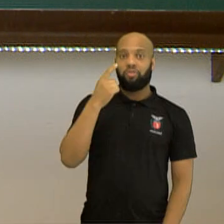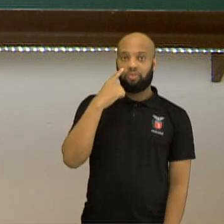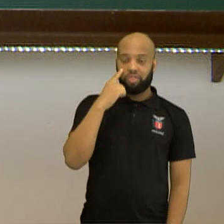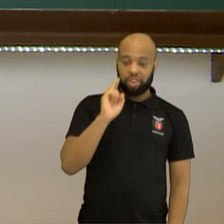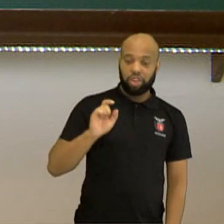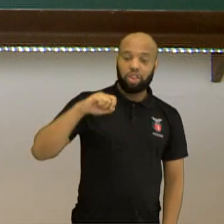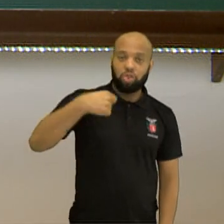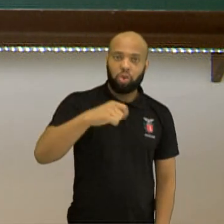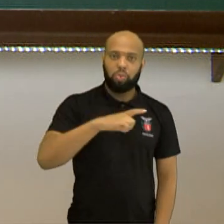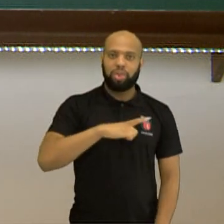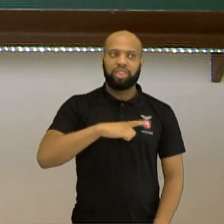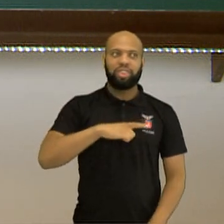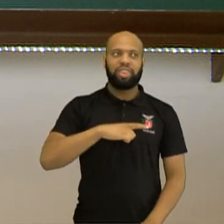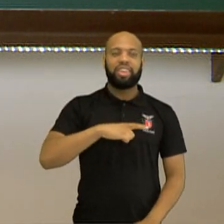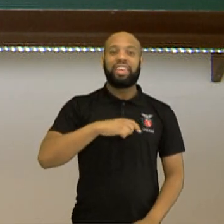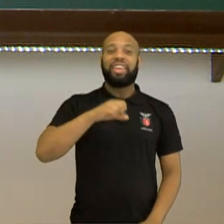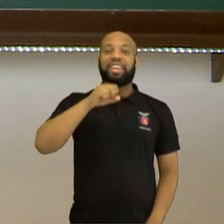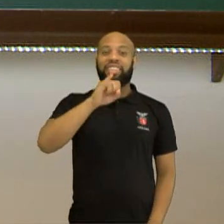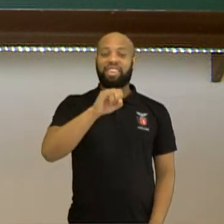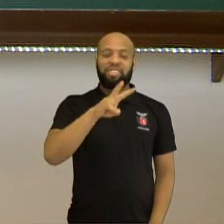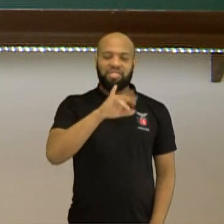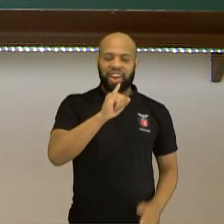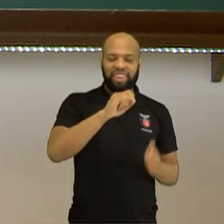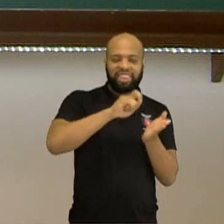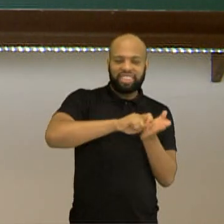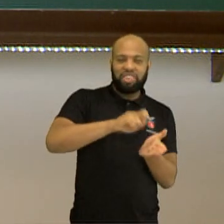dos segredos de uma boa crônica.